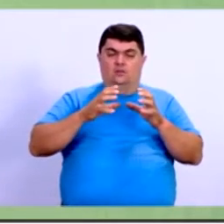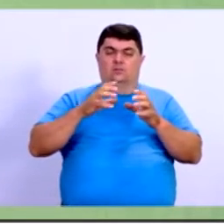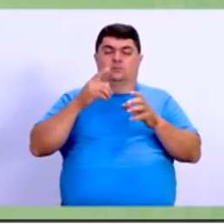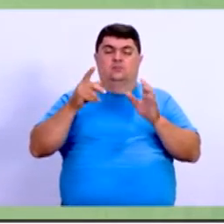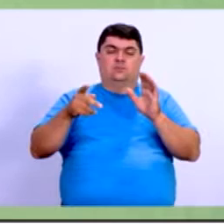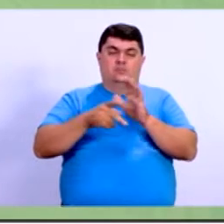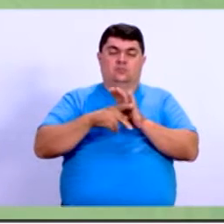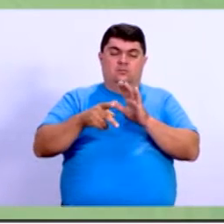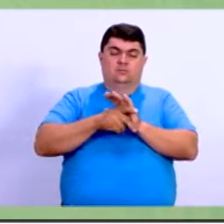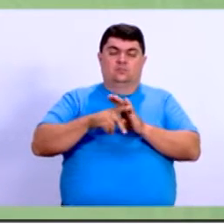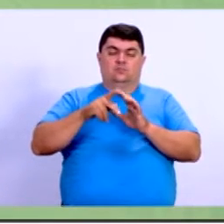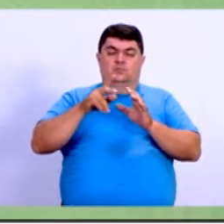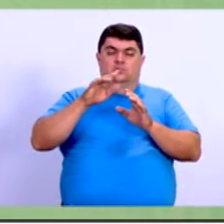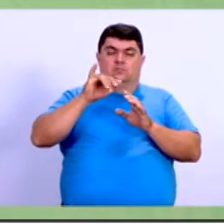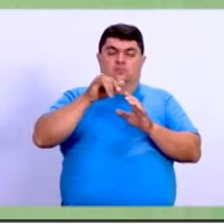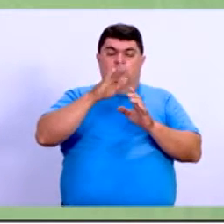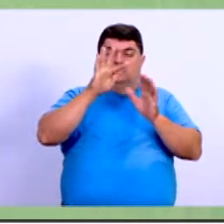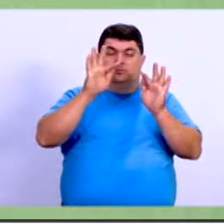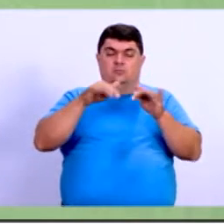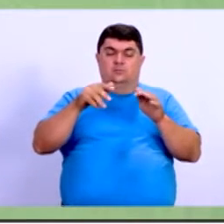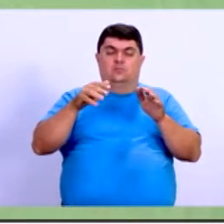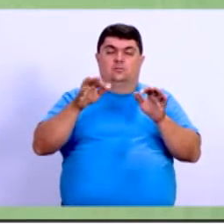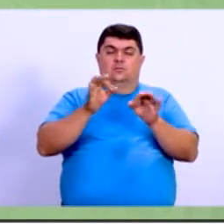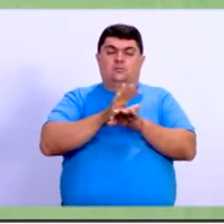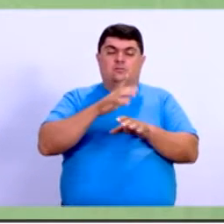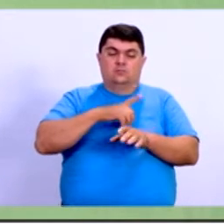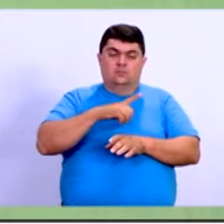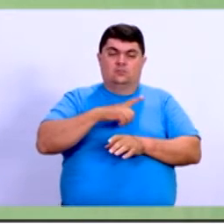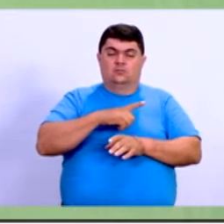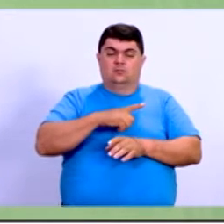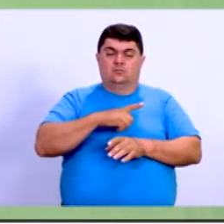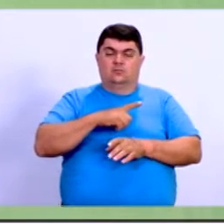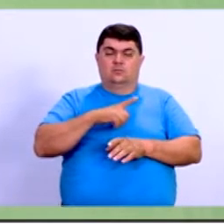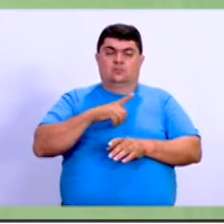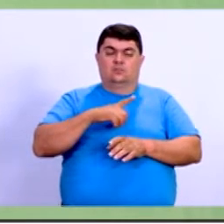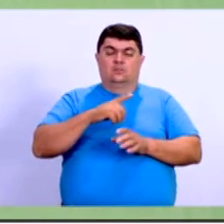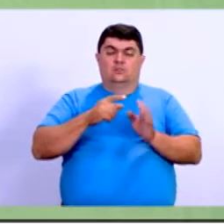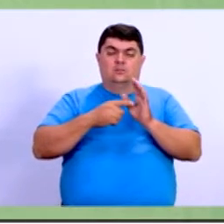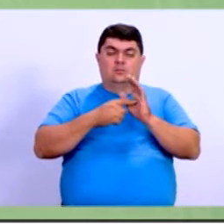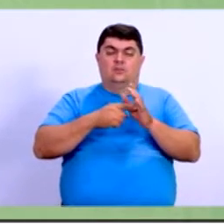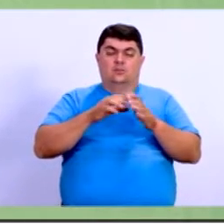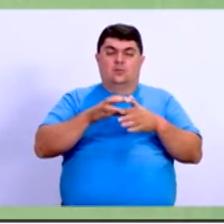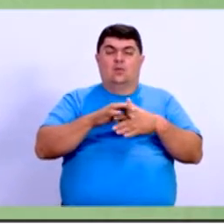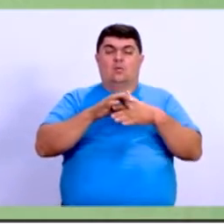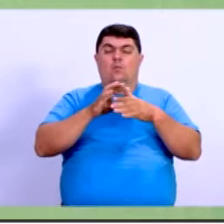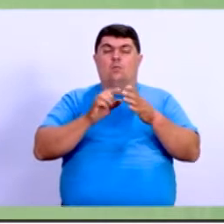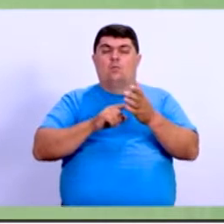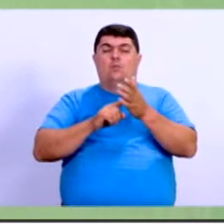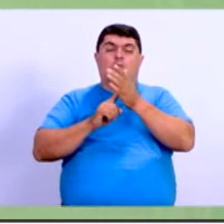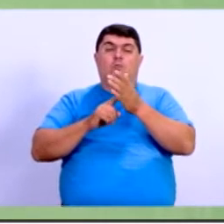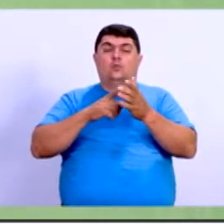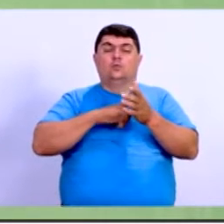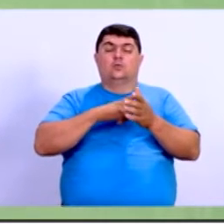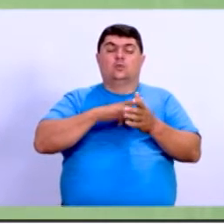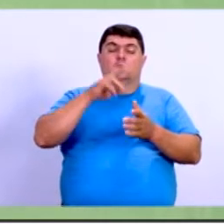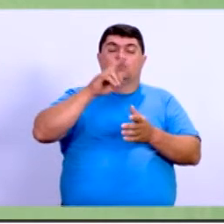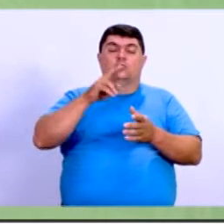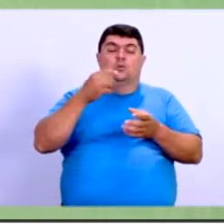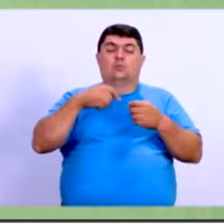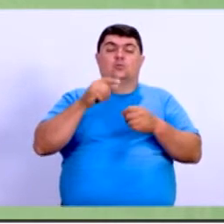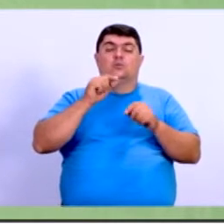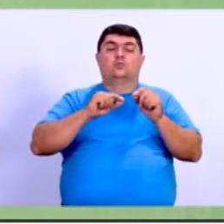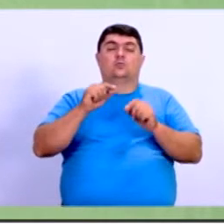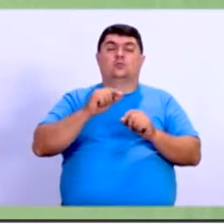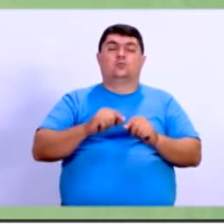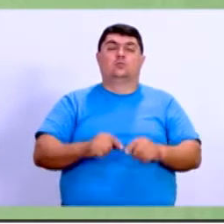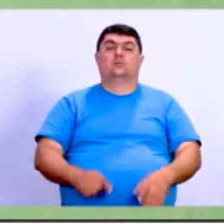sobre o problema a ser solucionado. A gente levanta as necessidades do usuário, lembrando que é sempre quem?